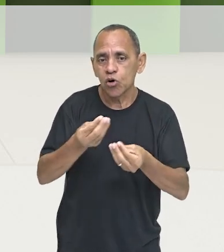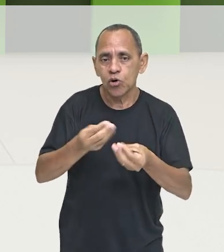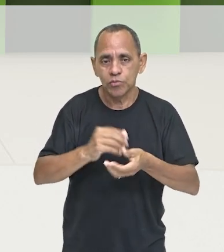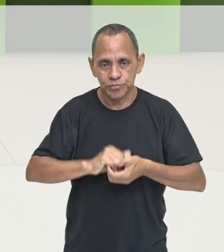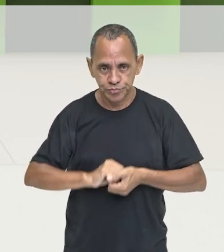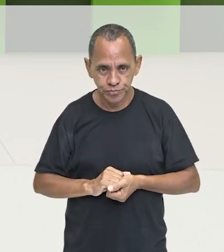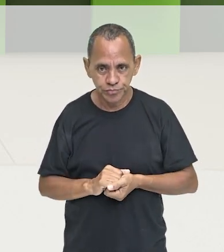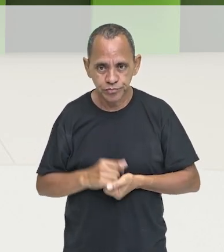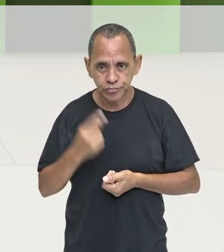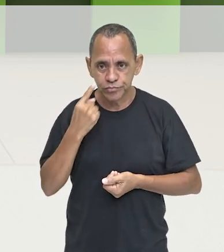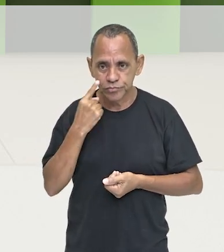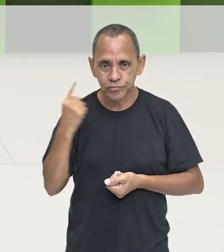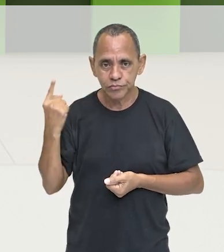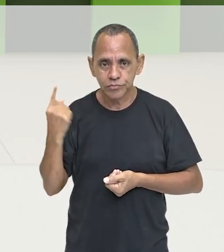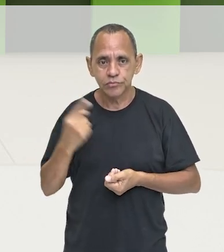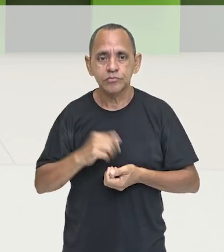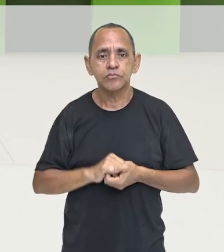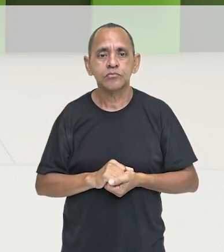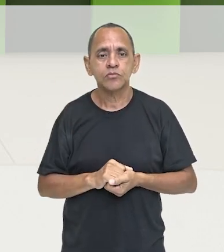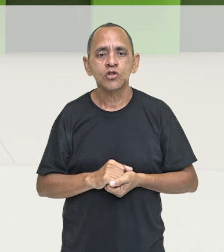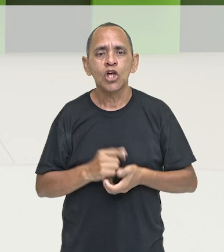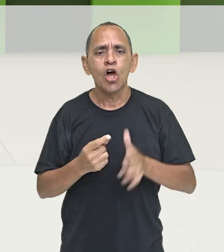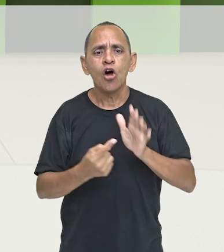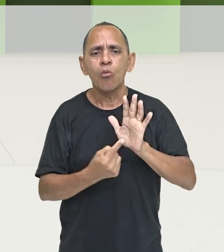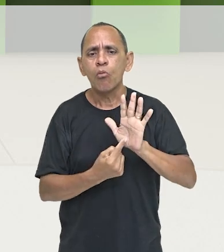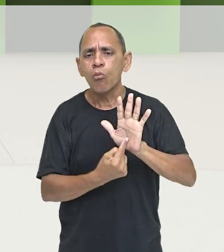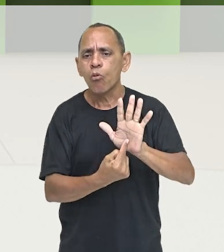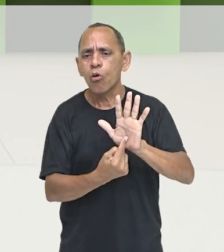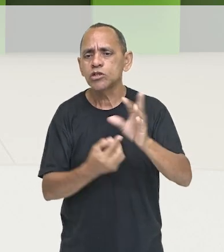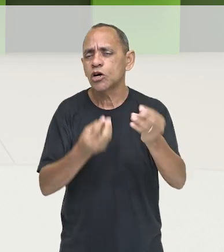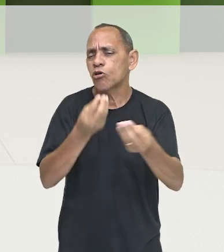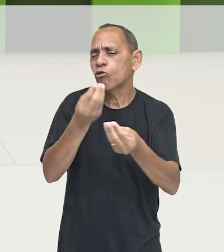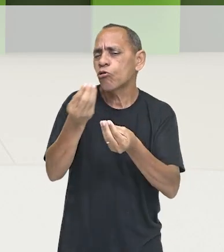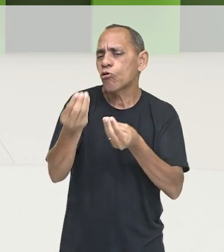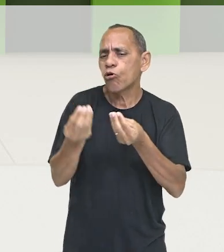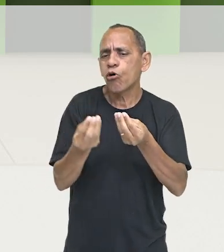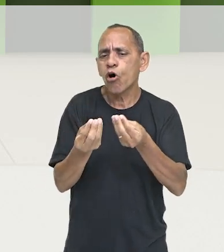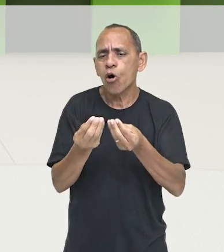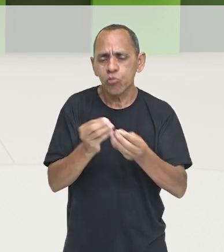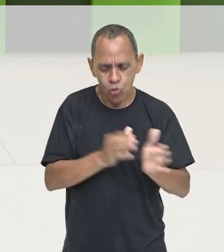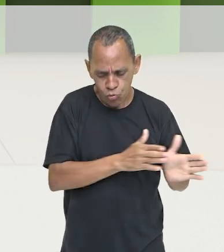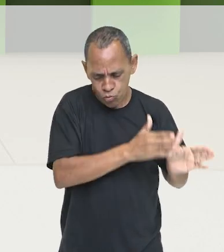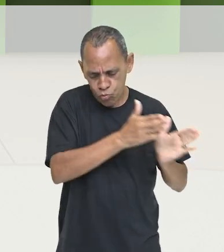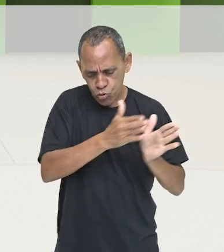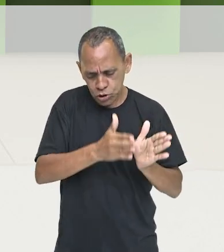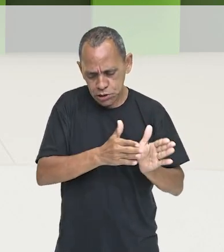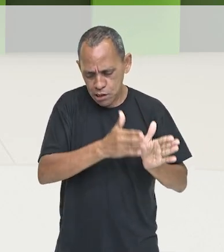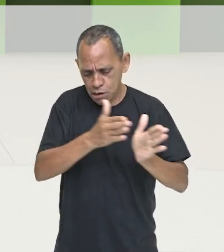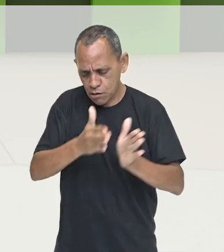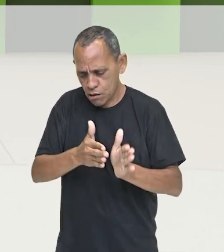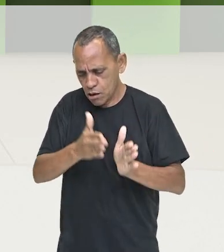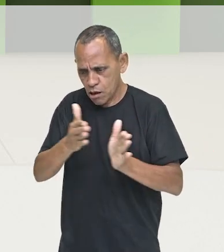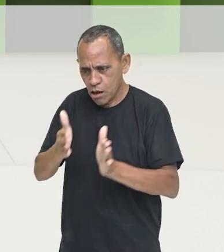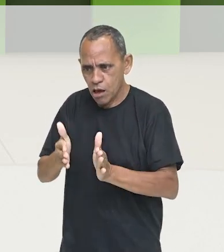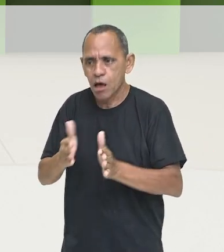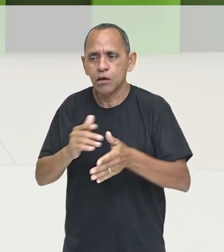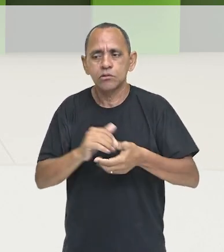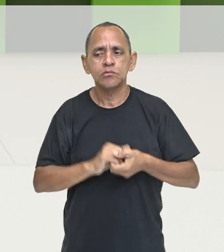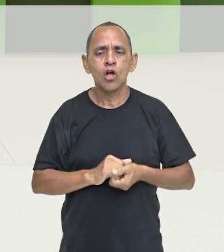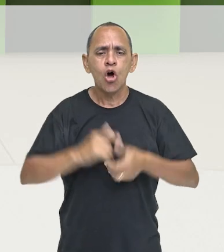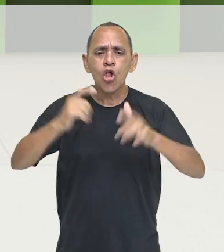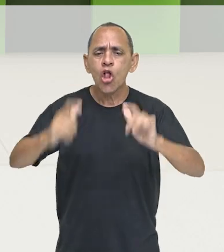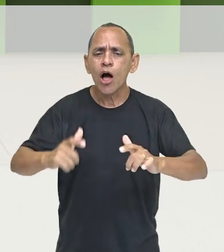esquema, desde a parte em que a água é represada, né, onde tem lá o reservatório, né, essa parte aqui,